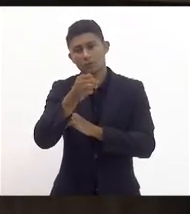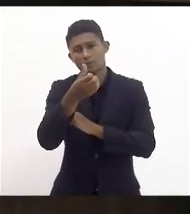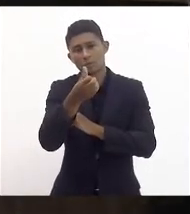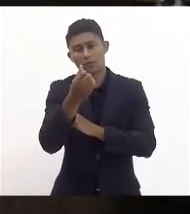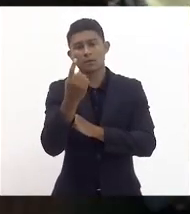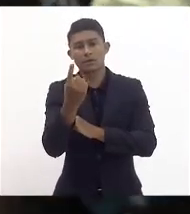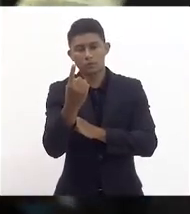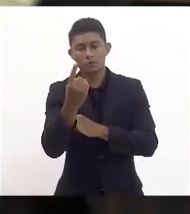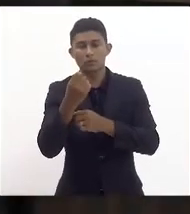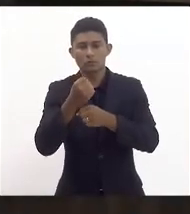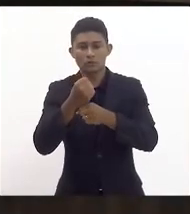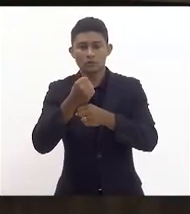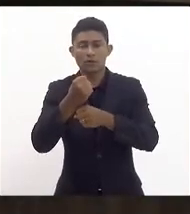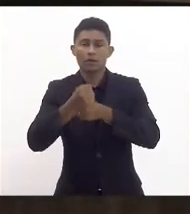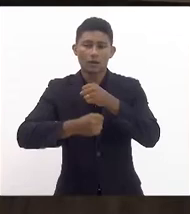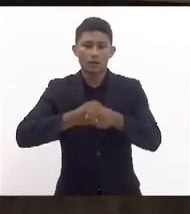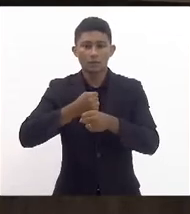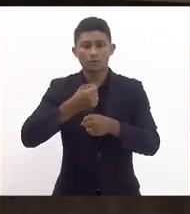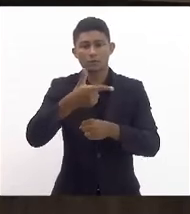5861 de 2022.